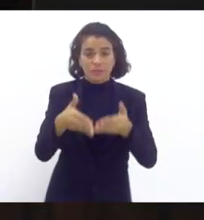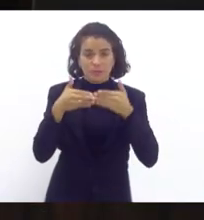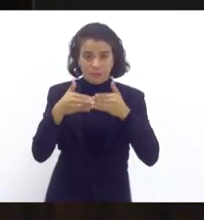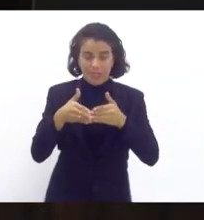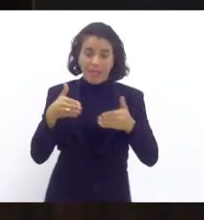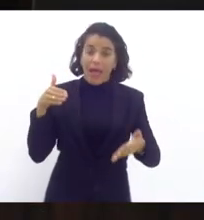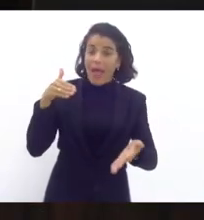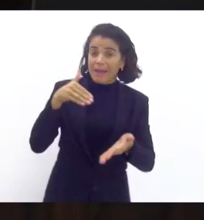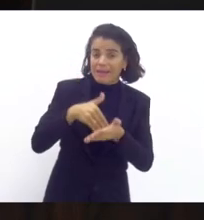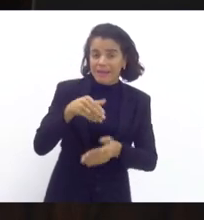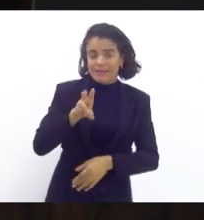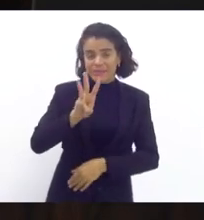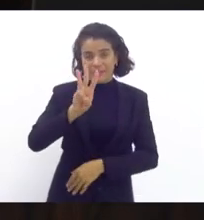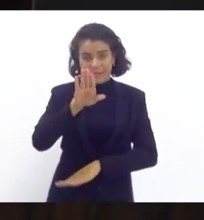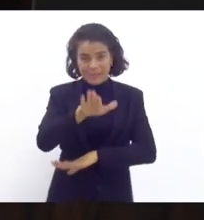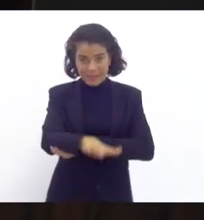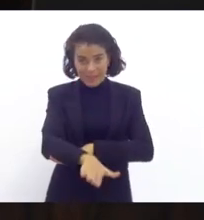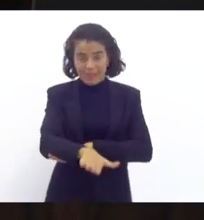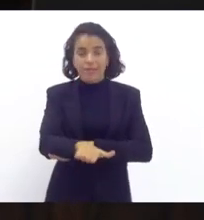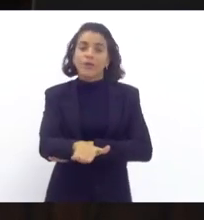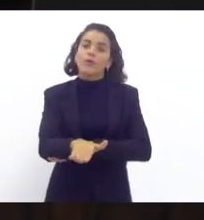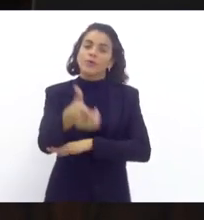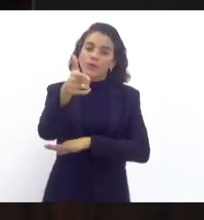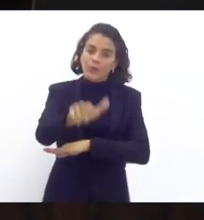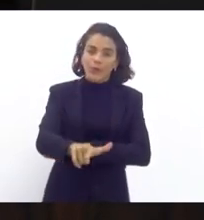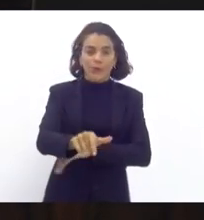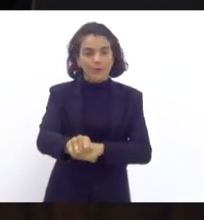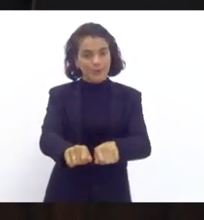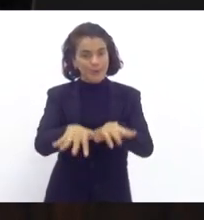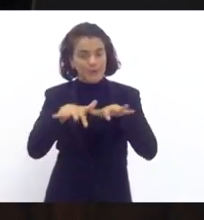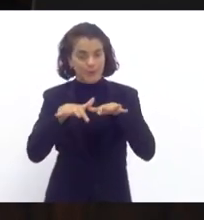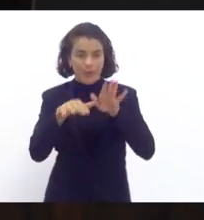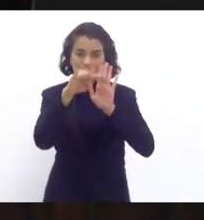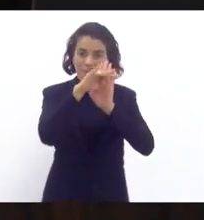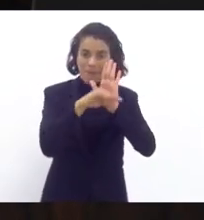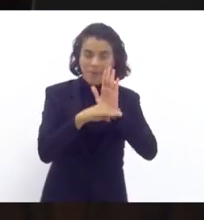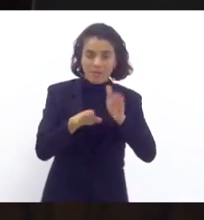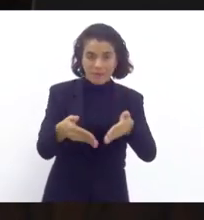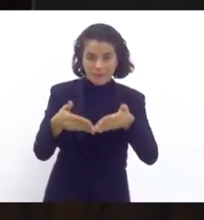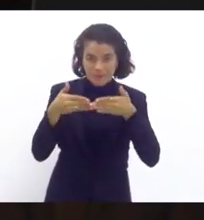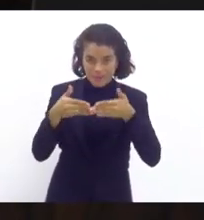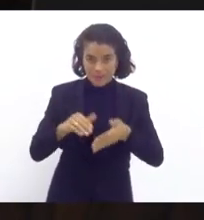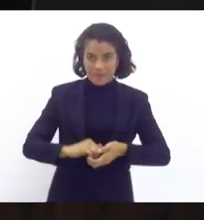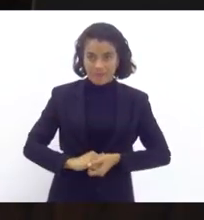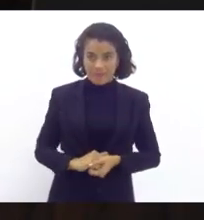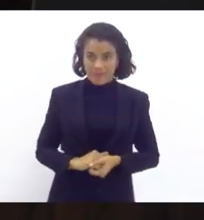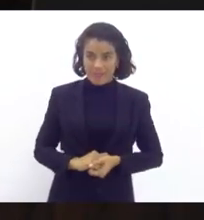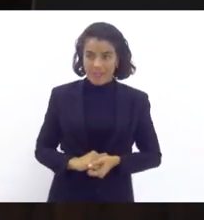sessão até às 15 horas, quando retornaremos com a ordem do dia. Está suspensa a sessão.